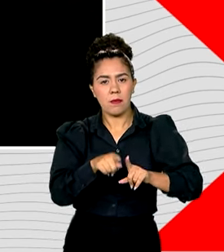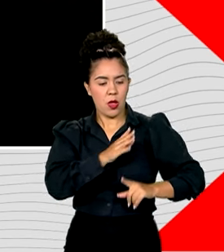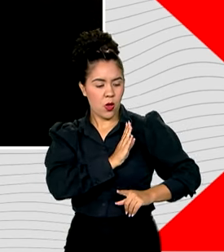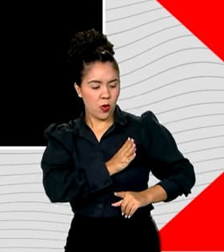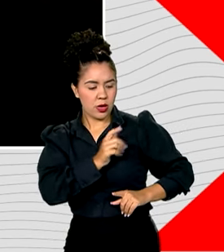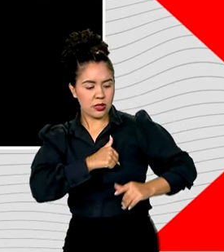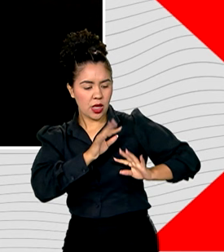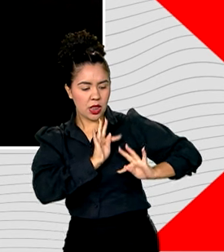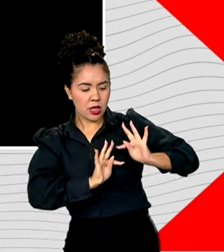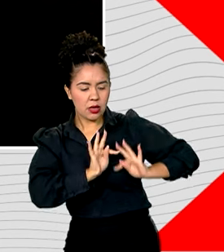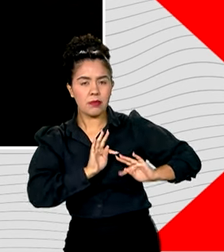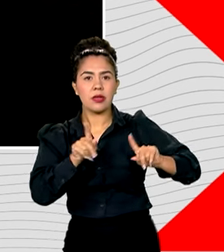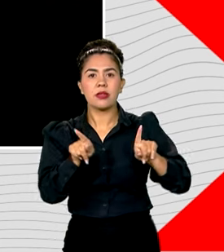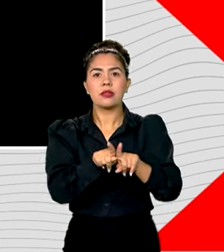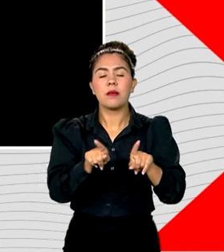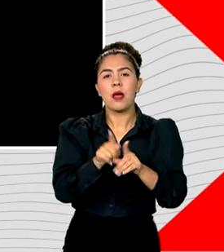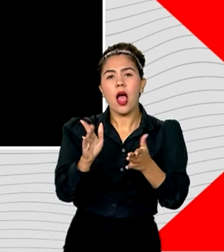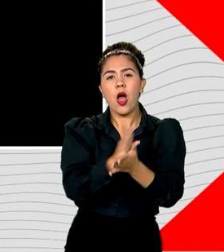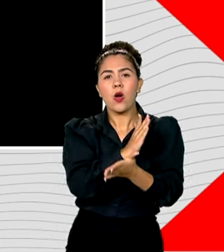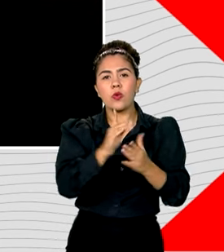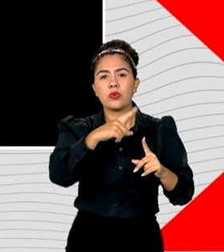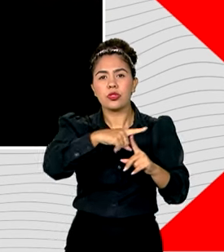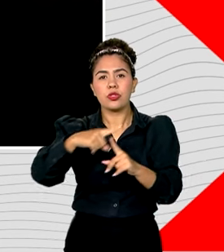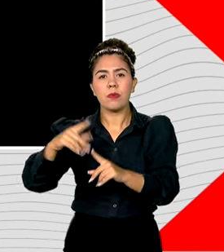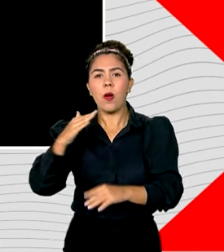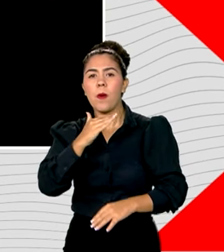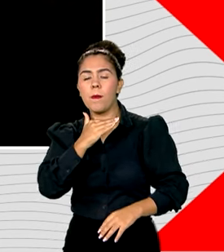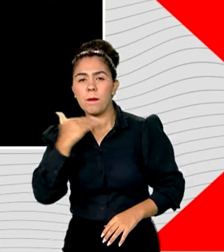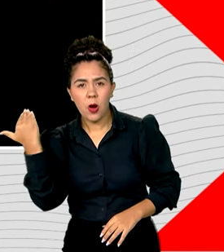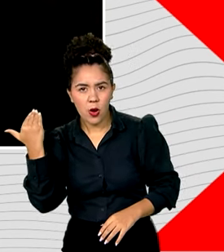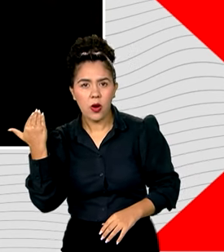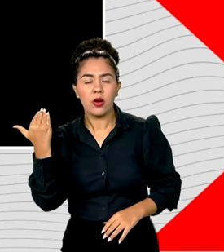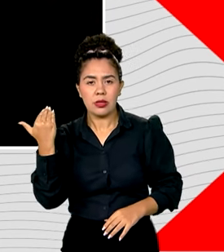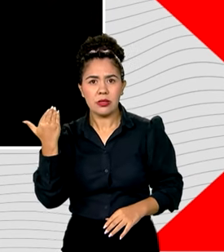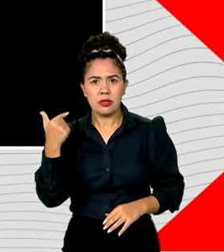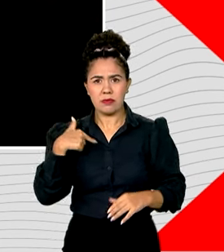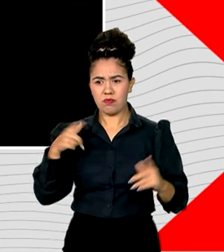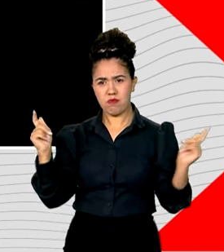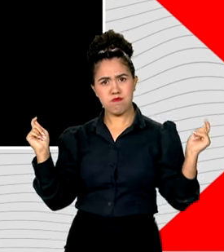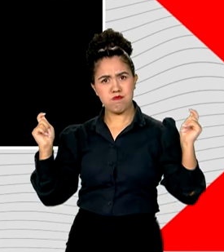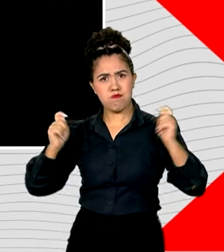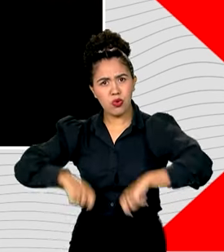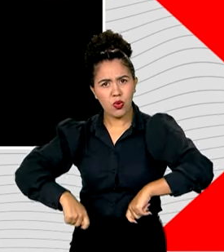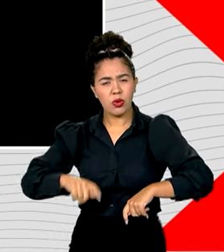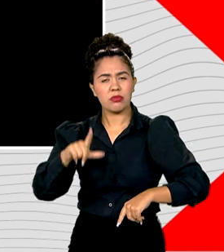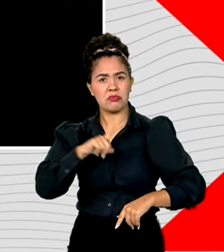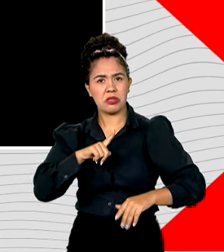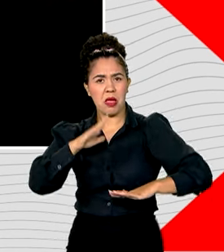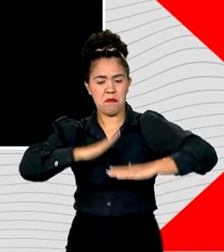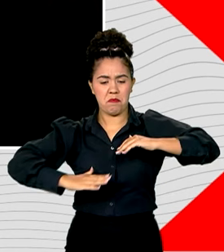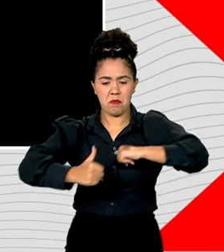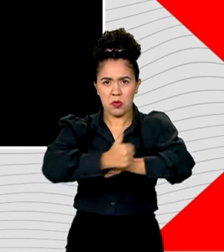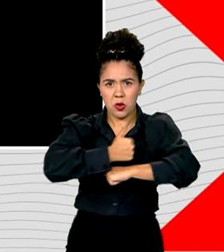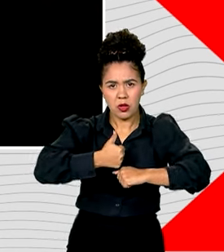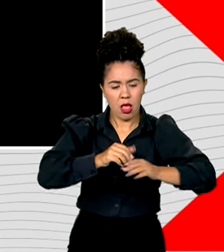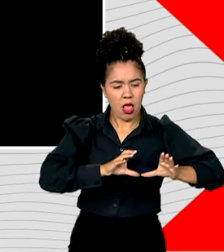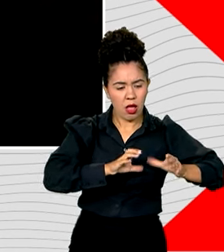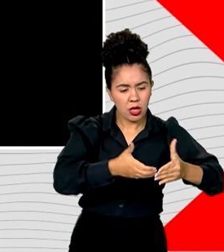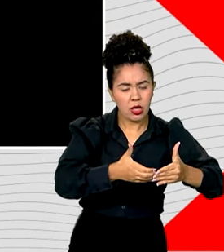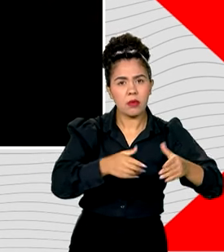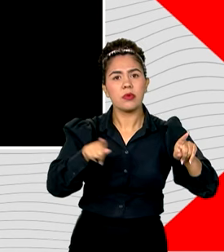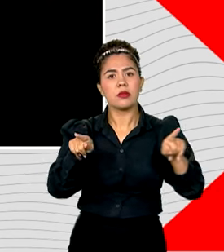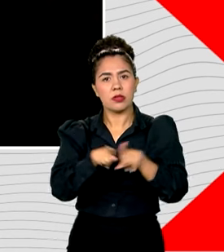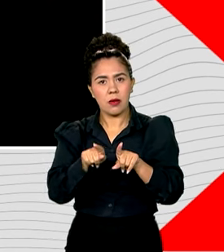principais causas de morte no país mesmo com essa potência toda com a equipe com o empenho do